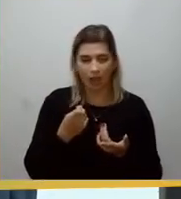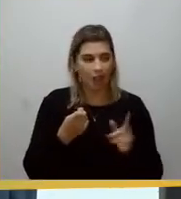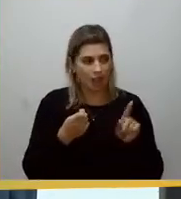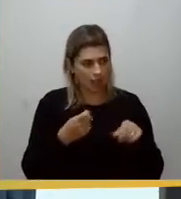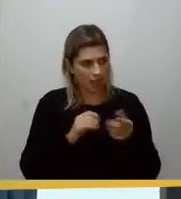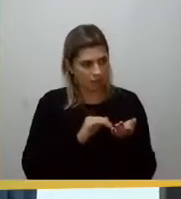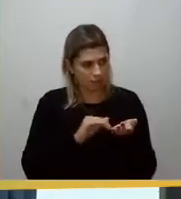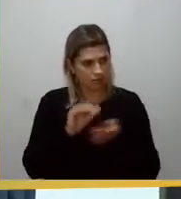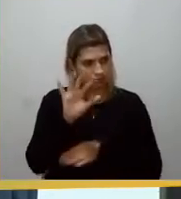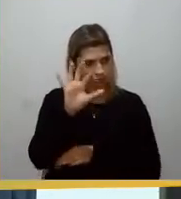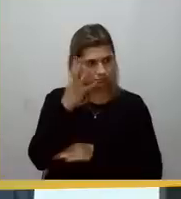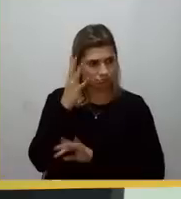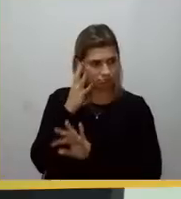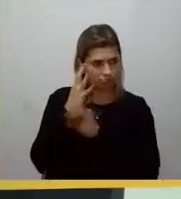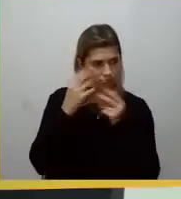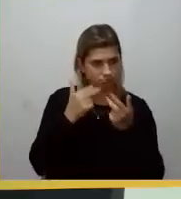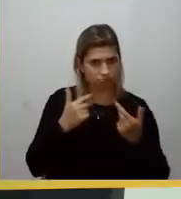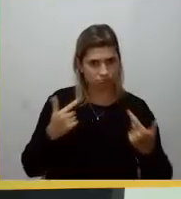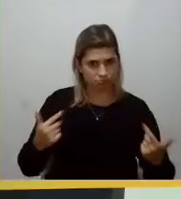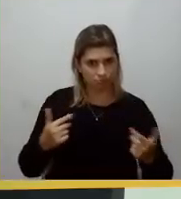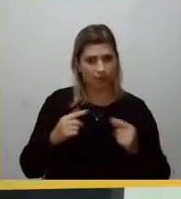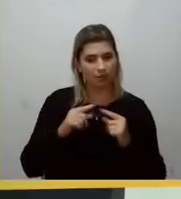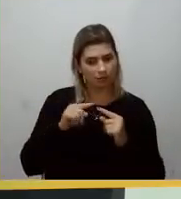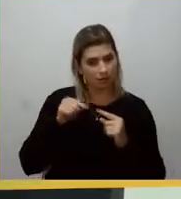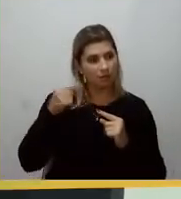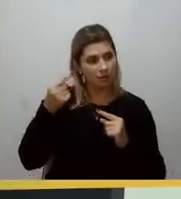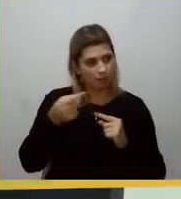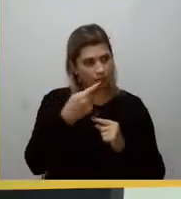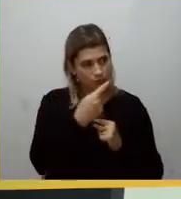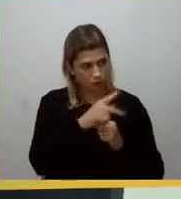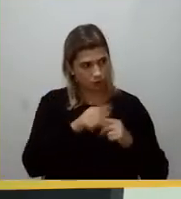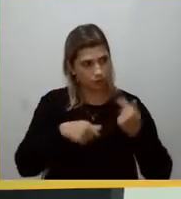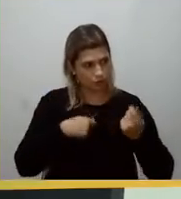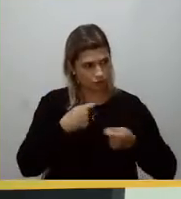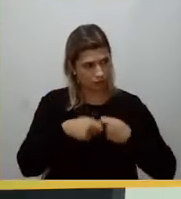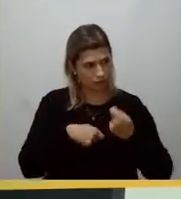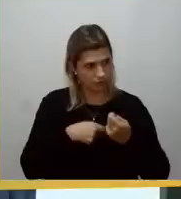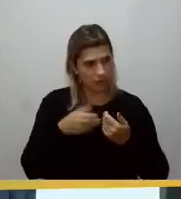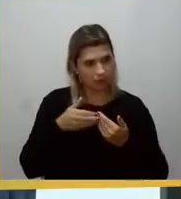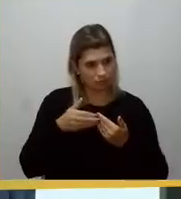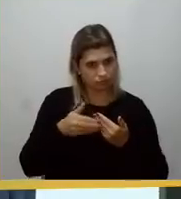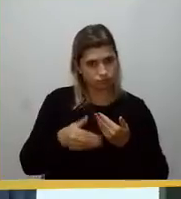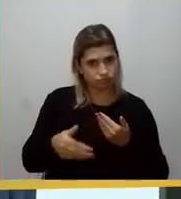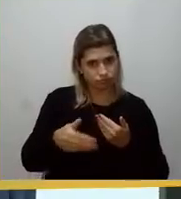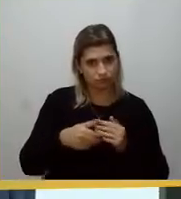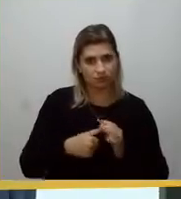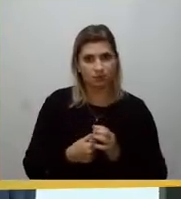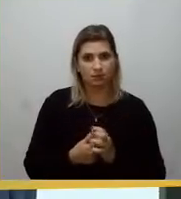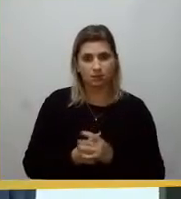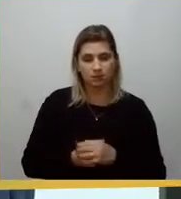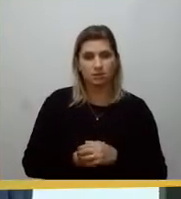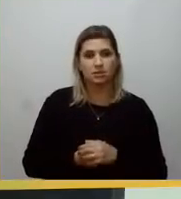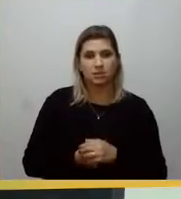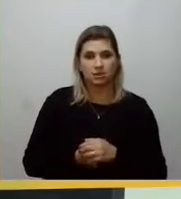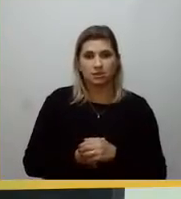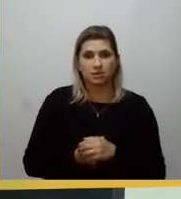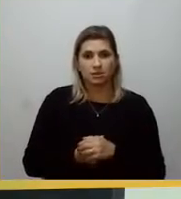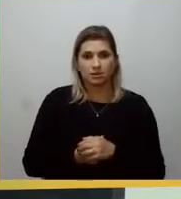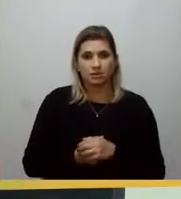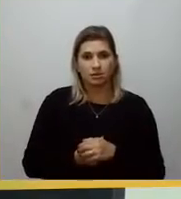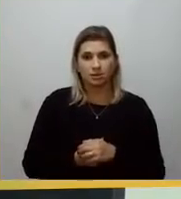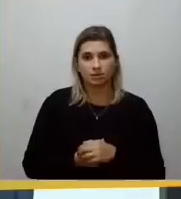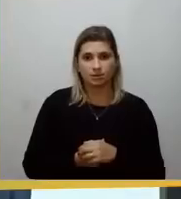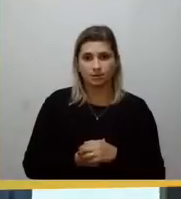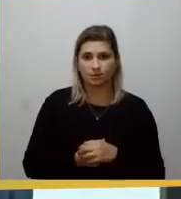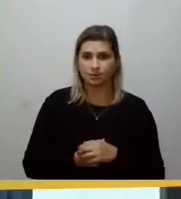ambiente. Então foi bem depois da sua administração passou a estar com a Cemasa. Era recente. Certo. Não